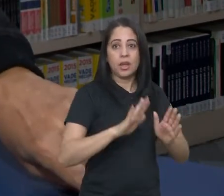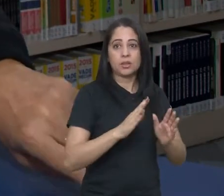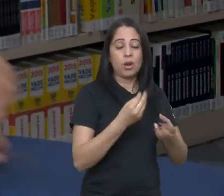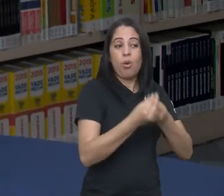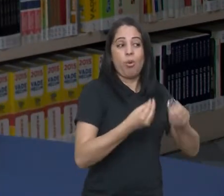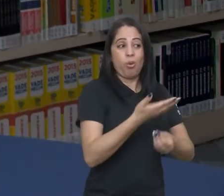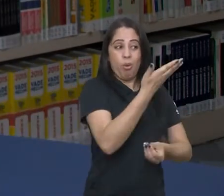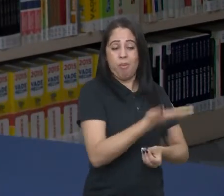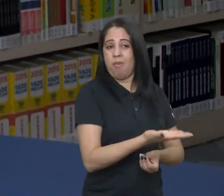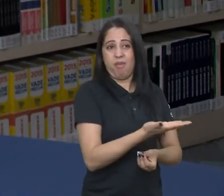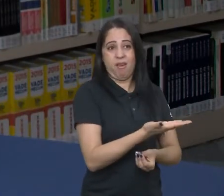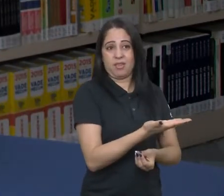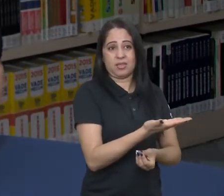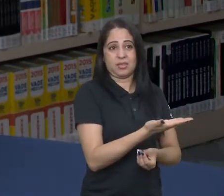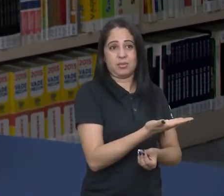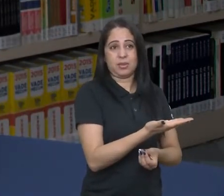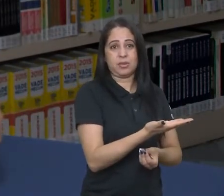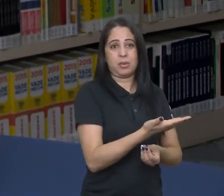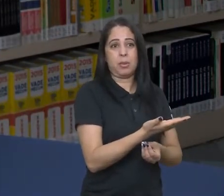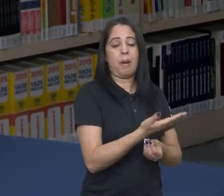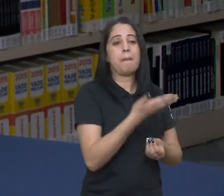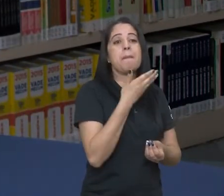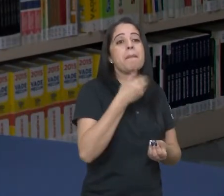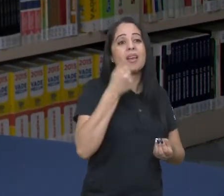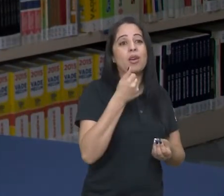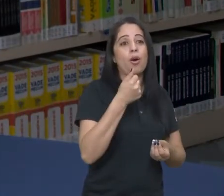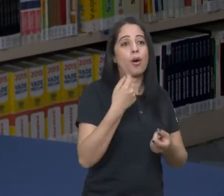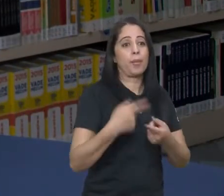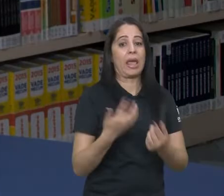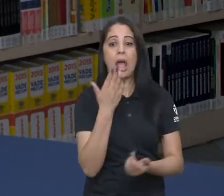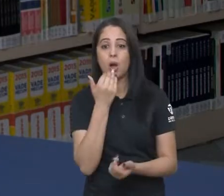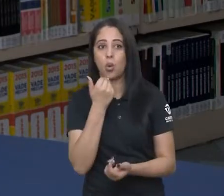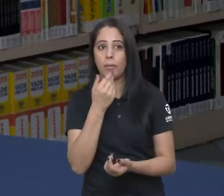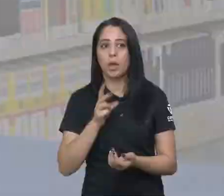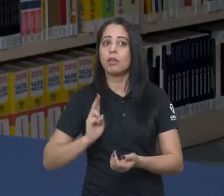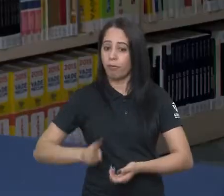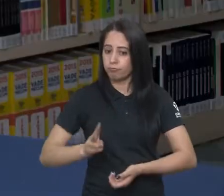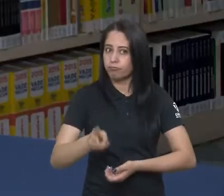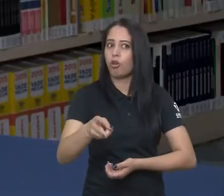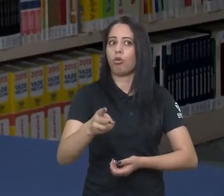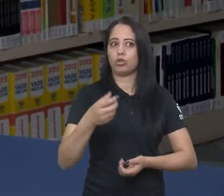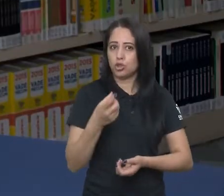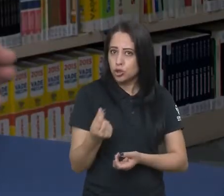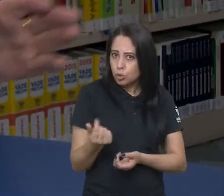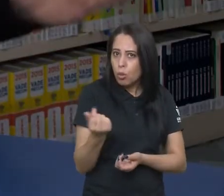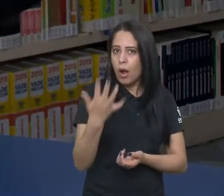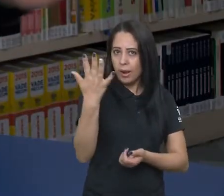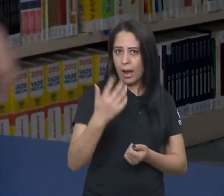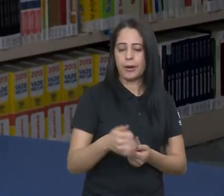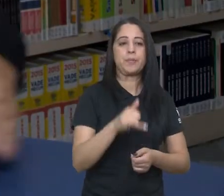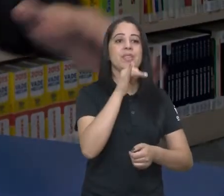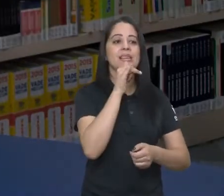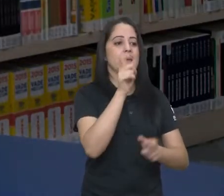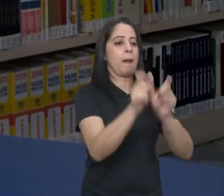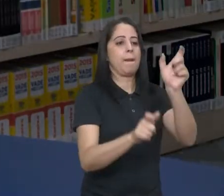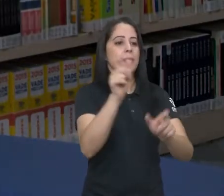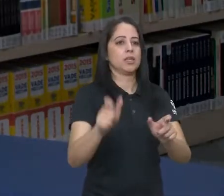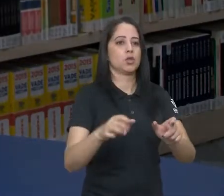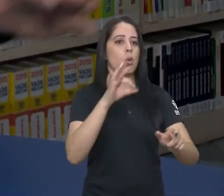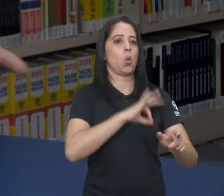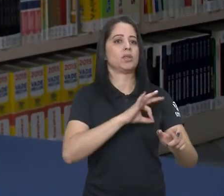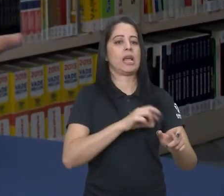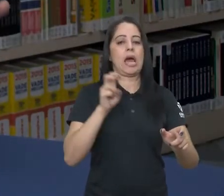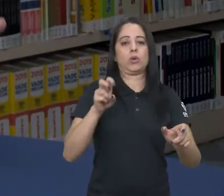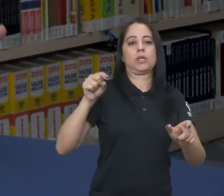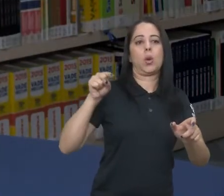não teve deflação, porque os alimentos, né, aumentaram. As pessoas que ganham acima de 5, 6,